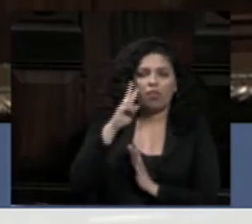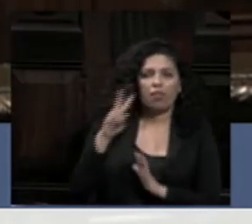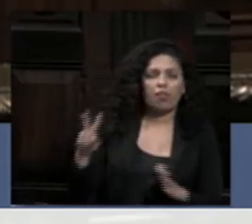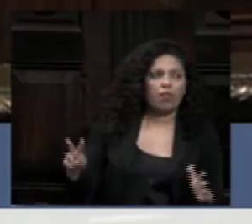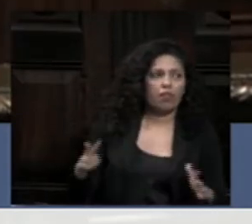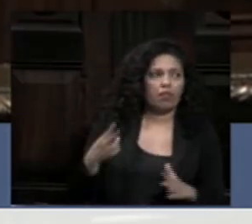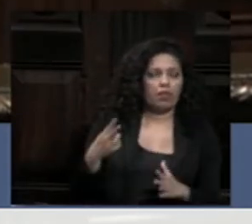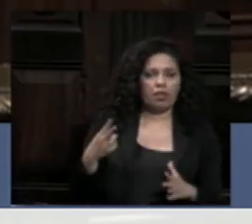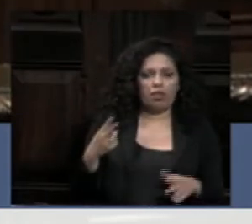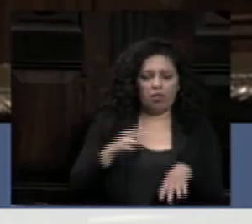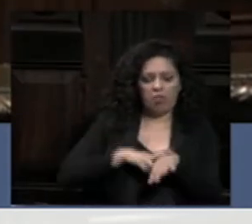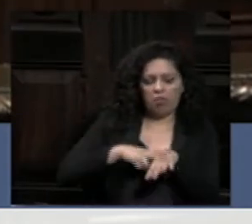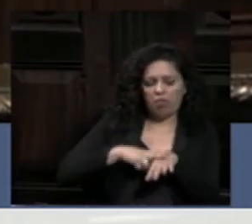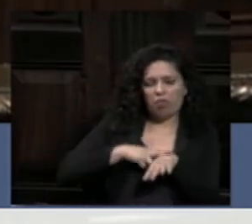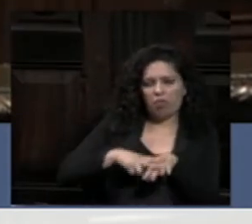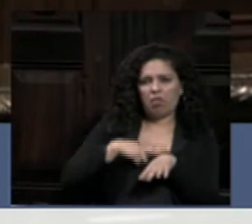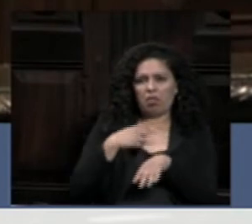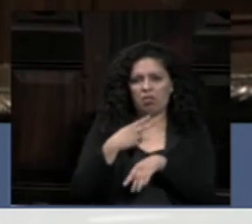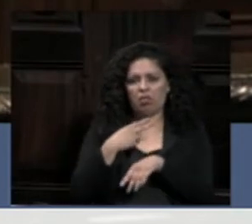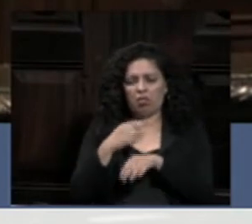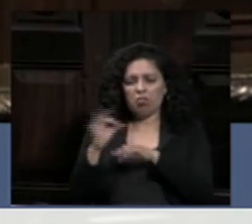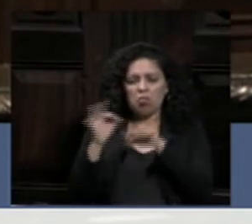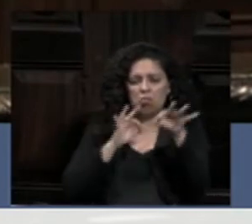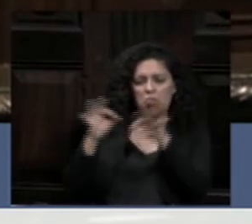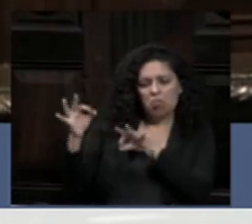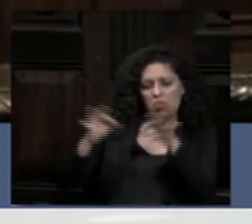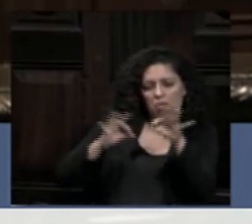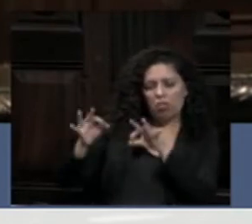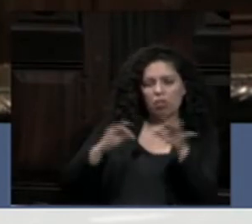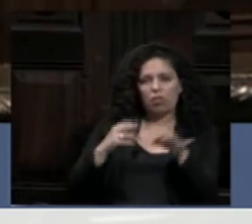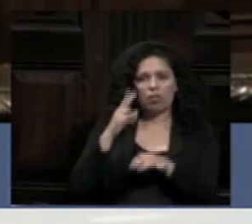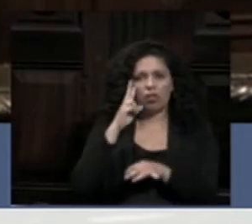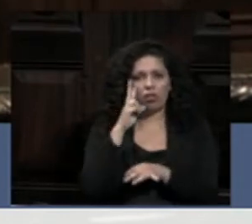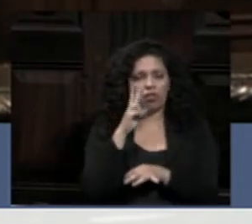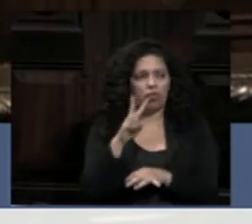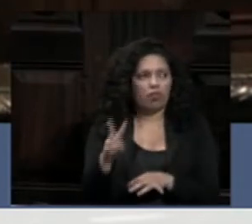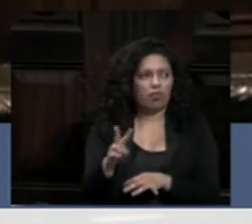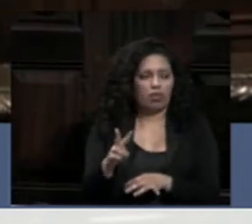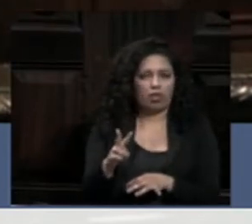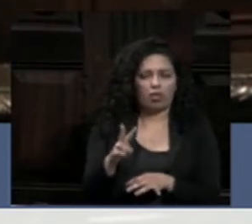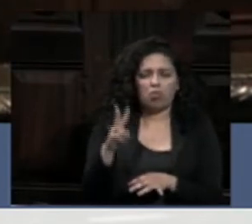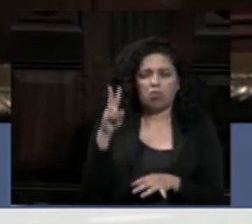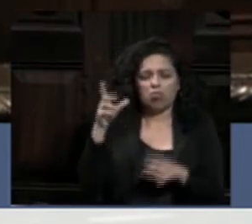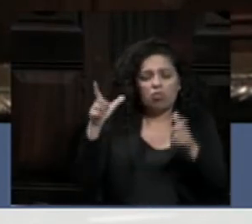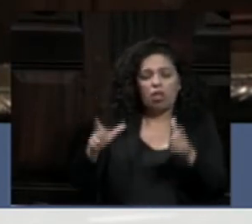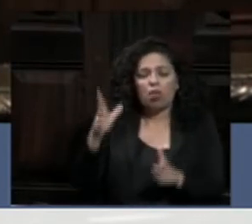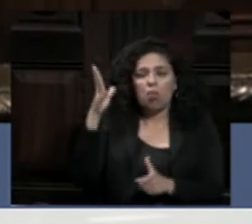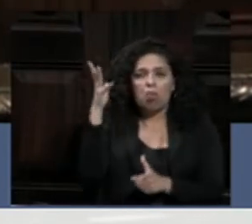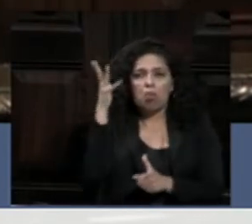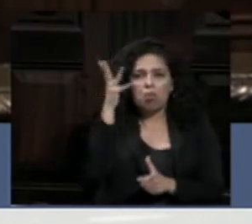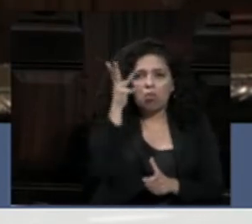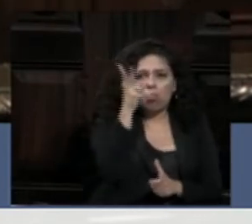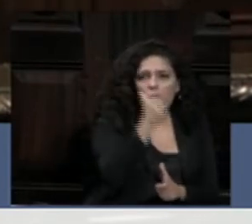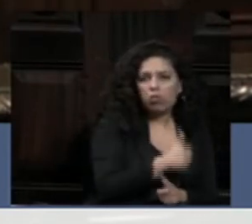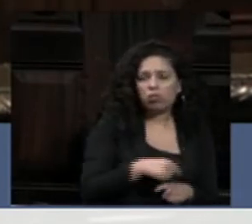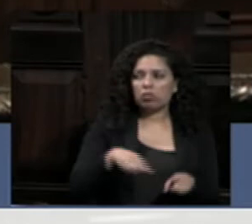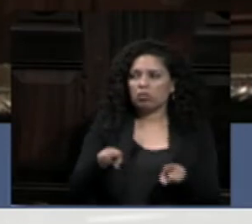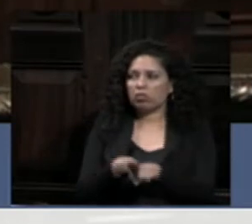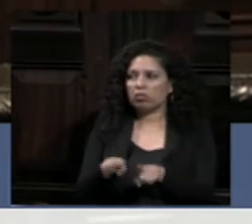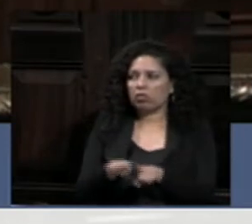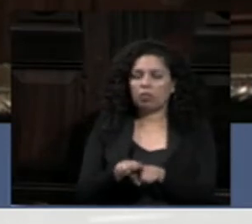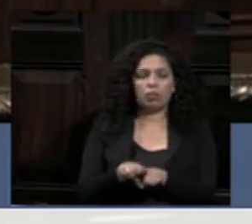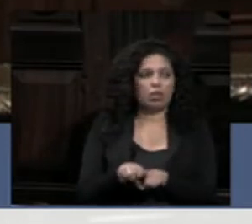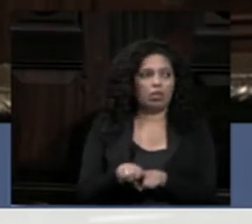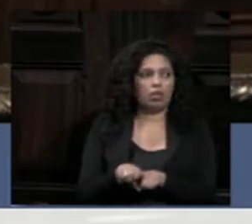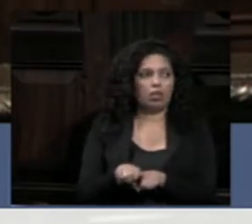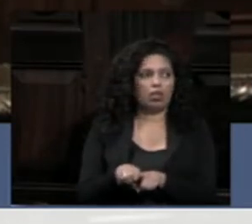foi muito feliz quando desenhou aquela praça, não apenas na beleza, né, da catedral de eucaliptos, mas